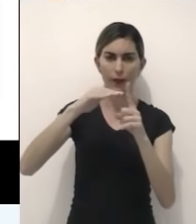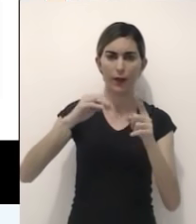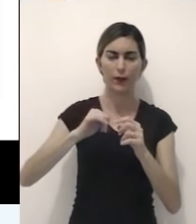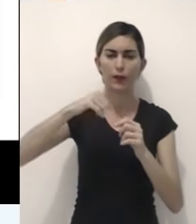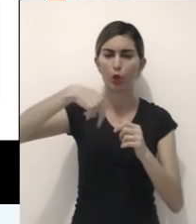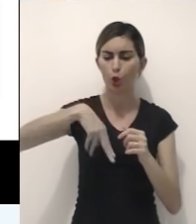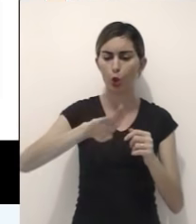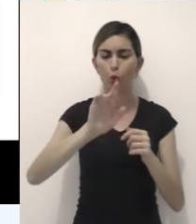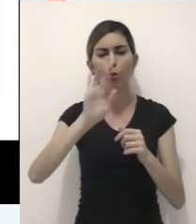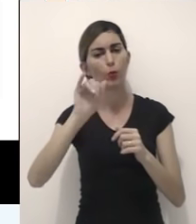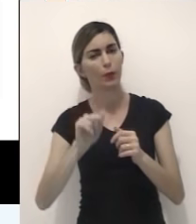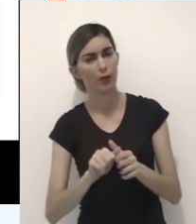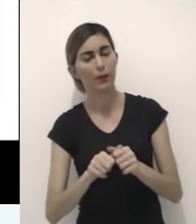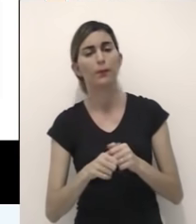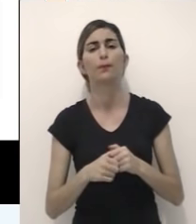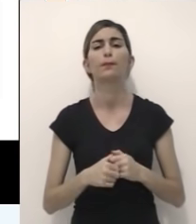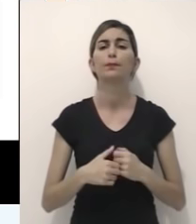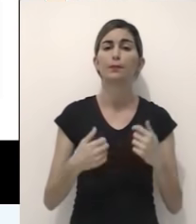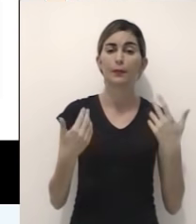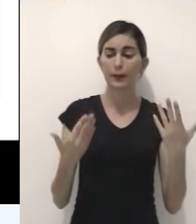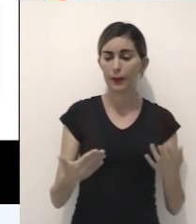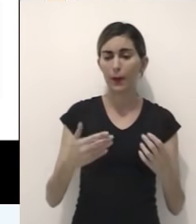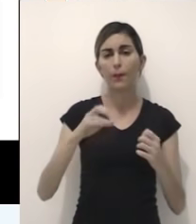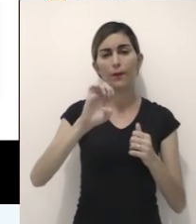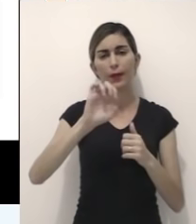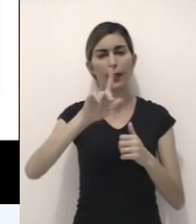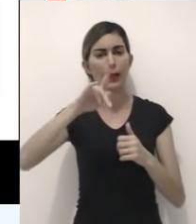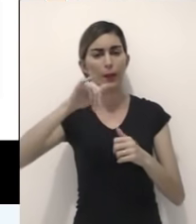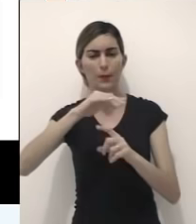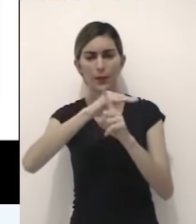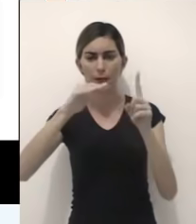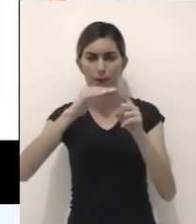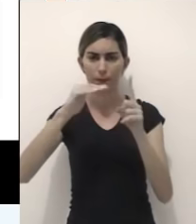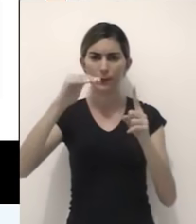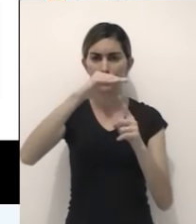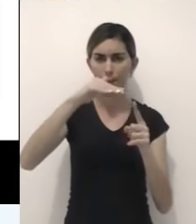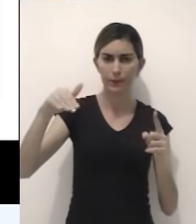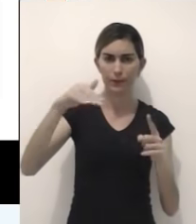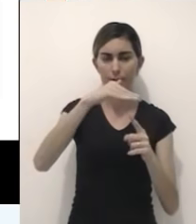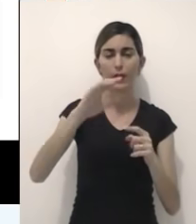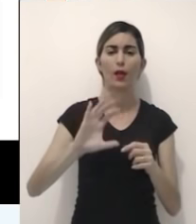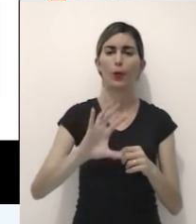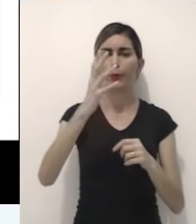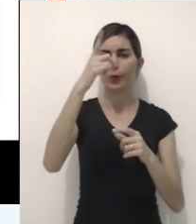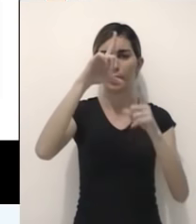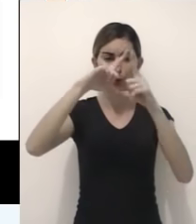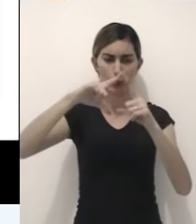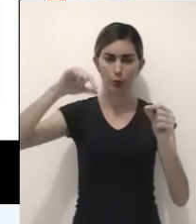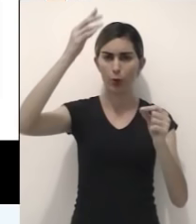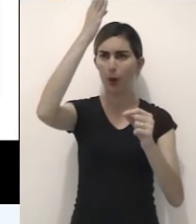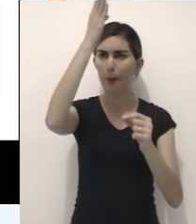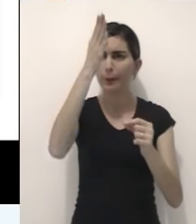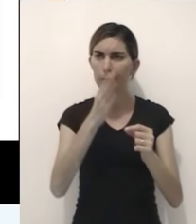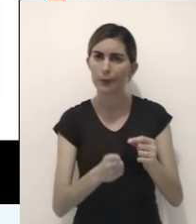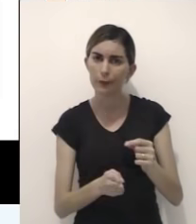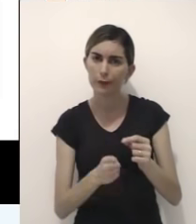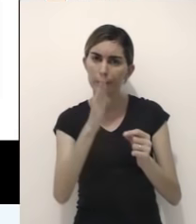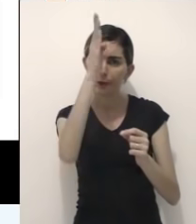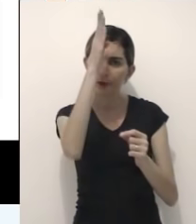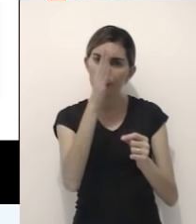na penumbra, metade na umbra. Então, o eclipse lunar parcial ocorre quando a Lua